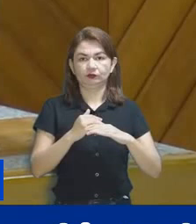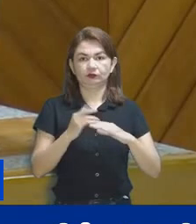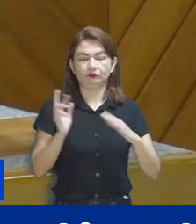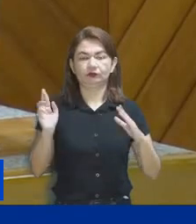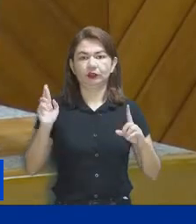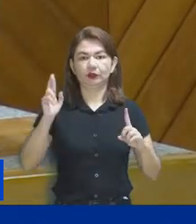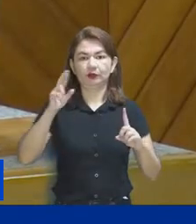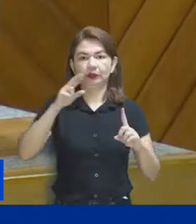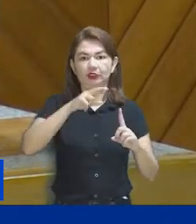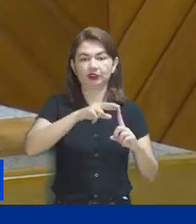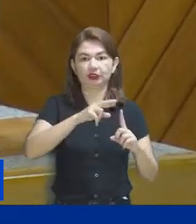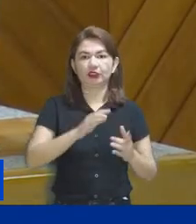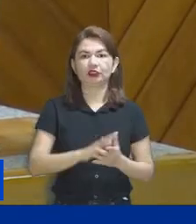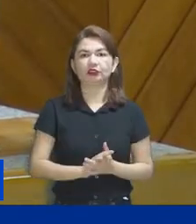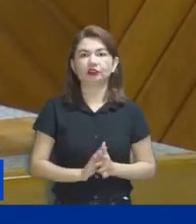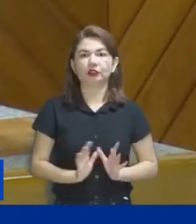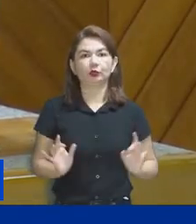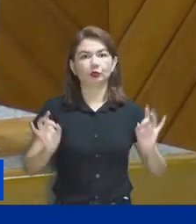por isso,